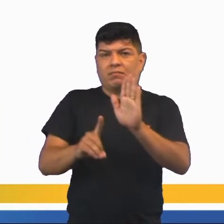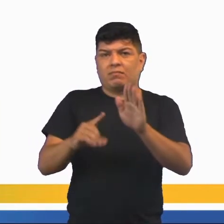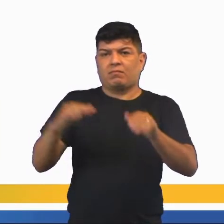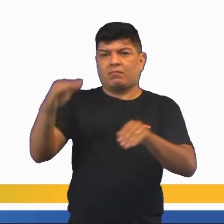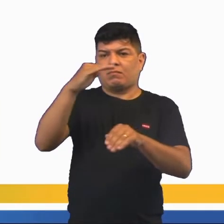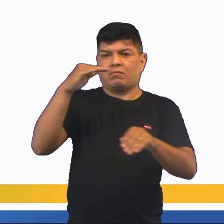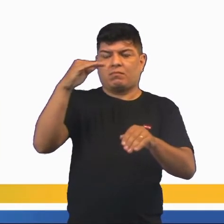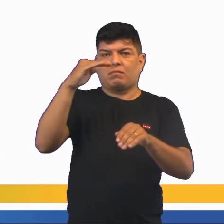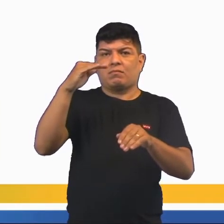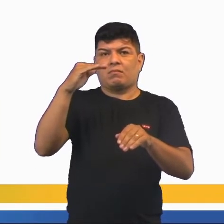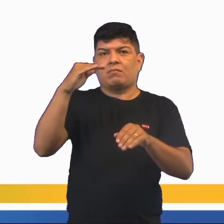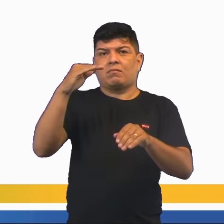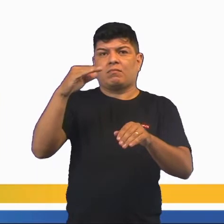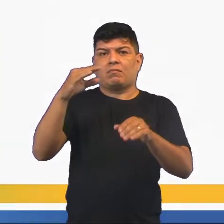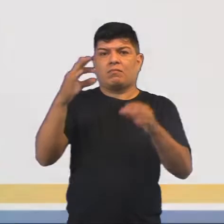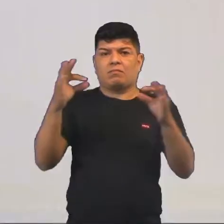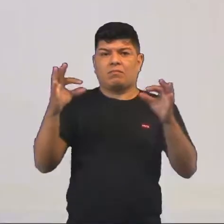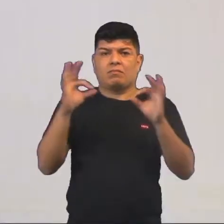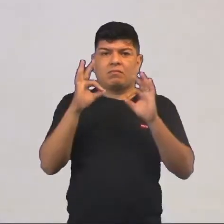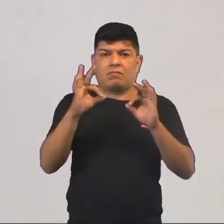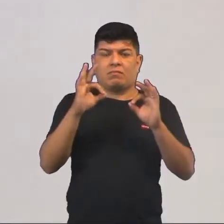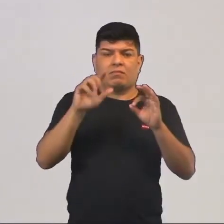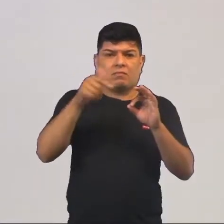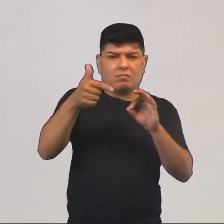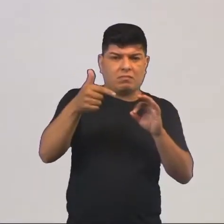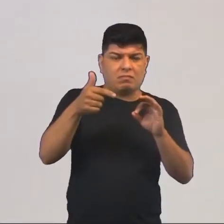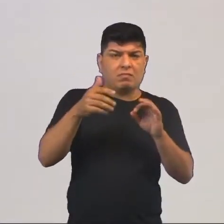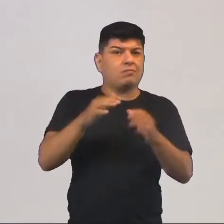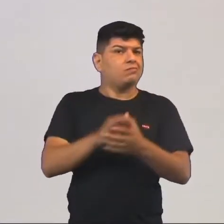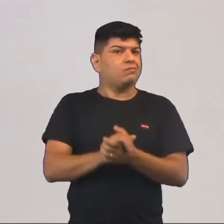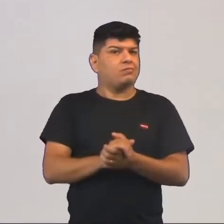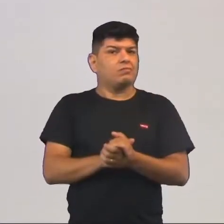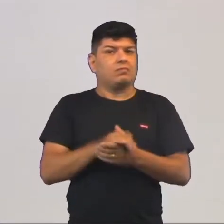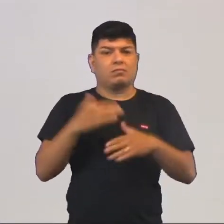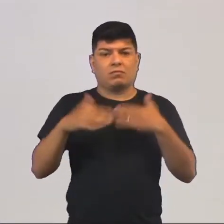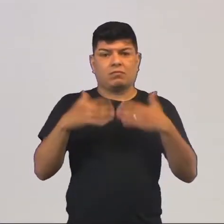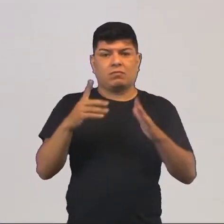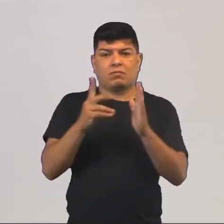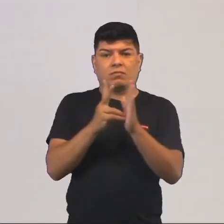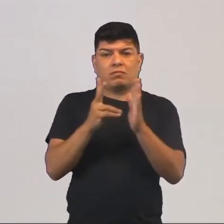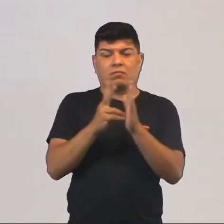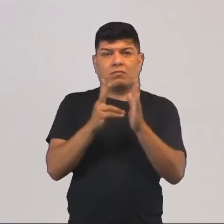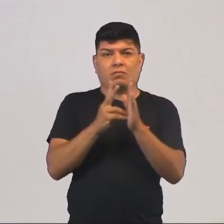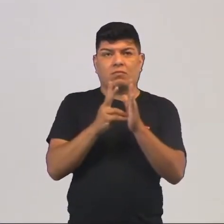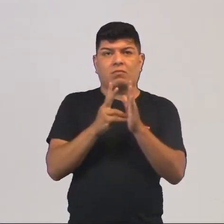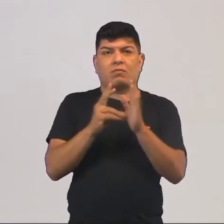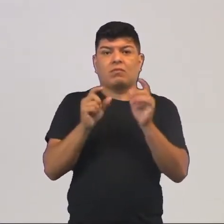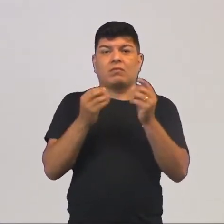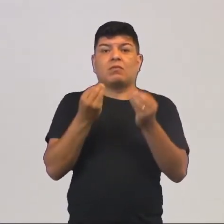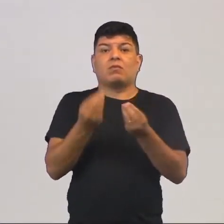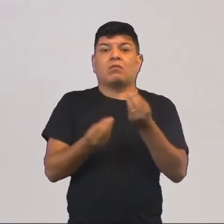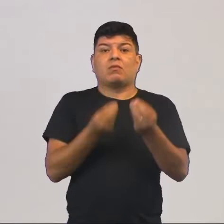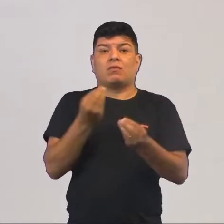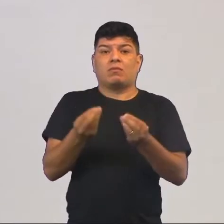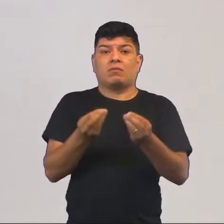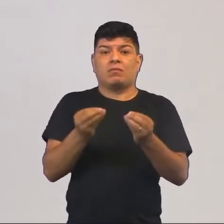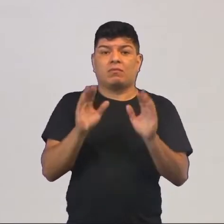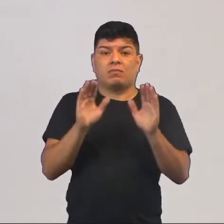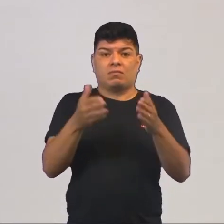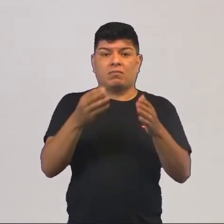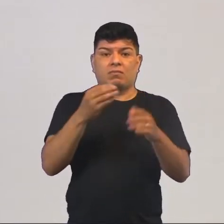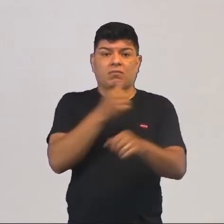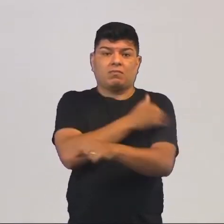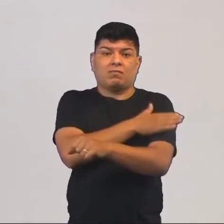raça considerada pura dominar a outra. Olha, o movimento indígena, como eles têm sido alvo